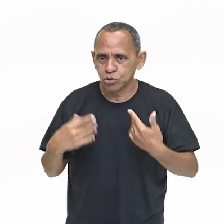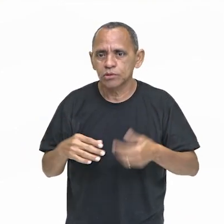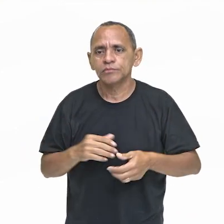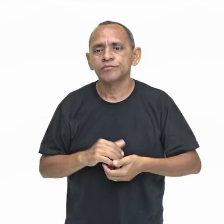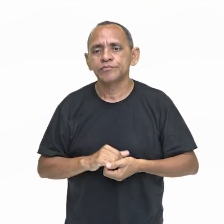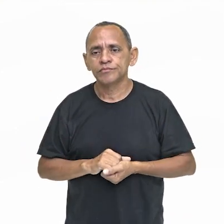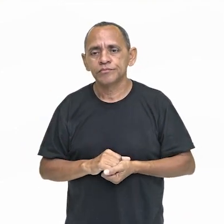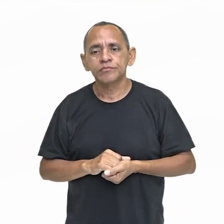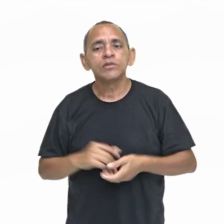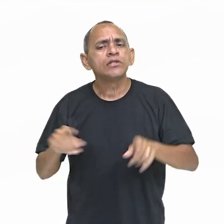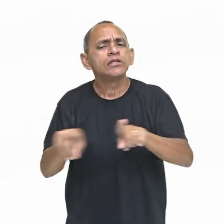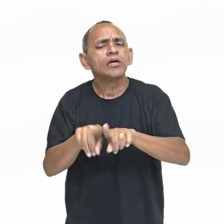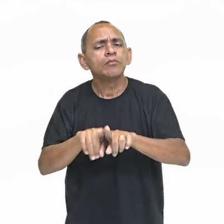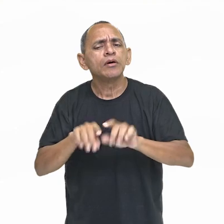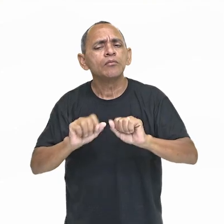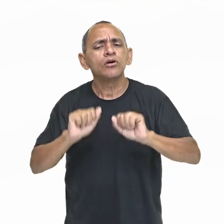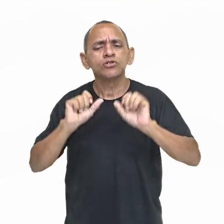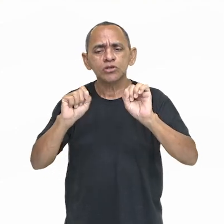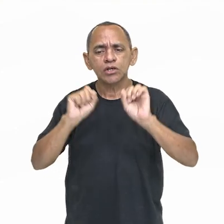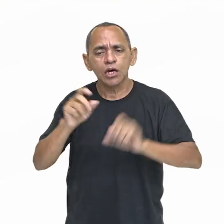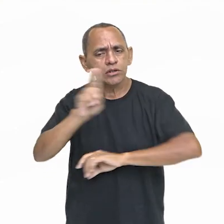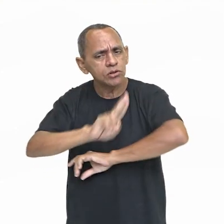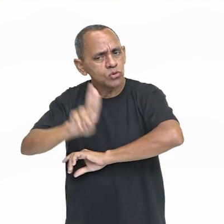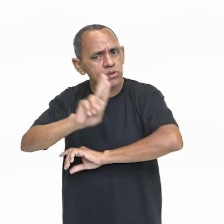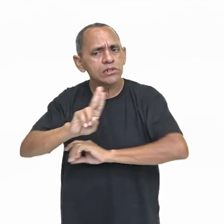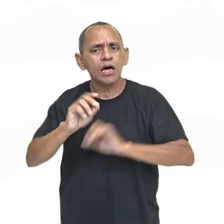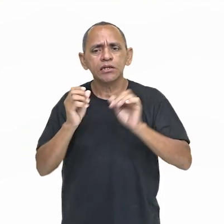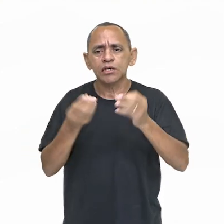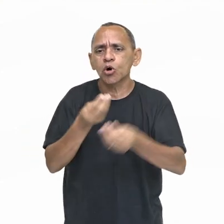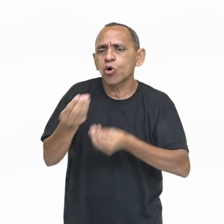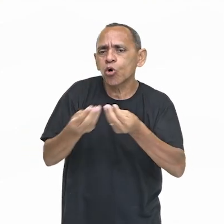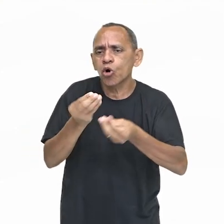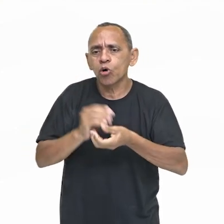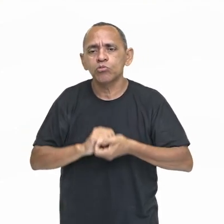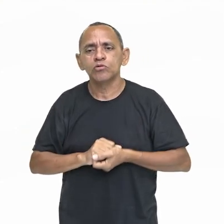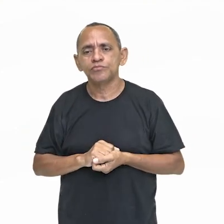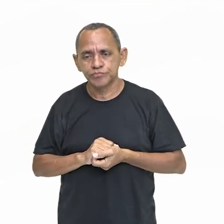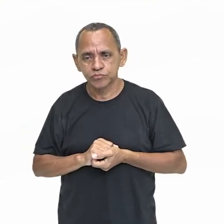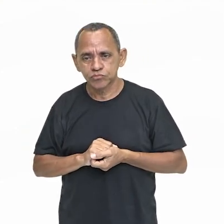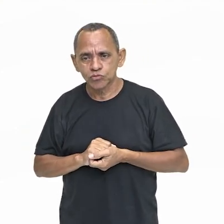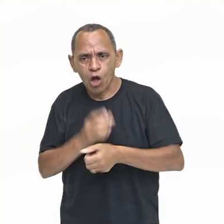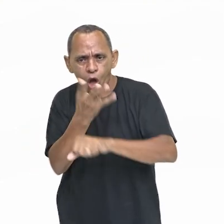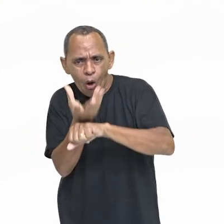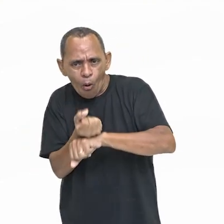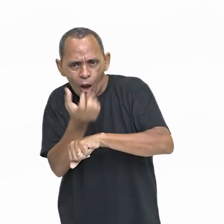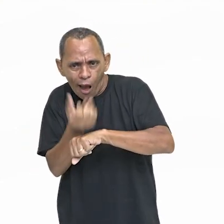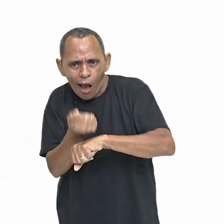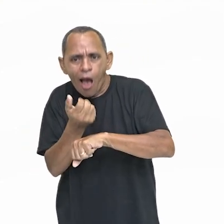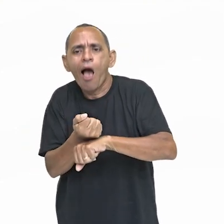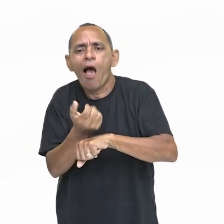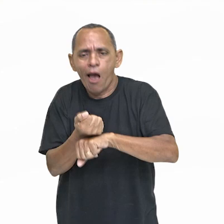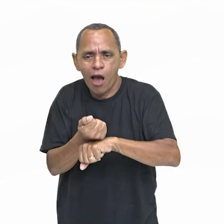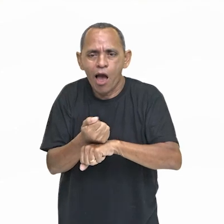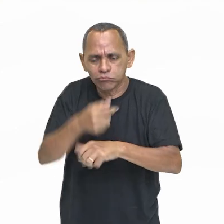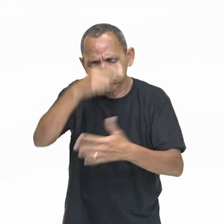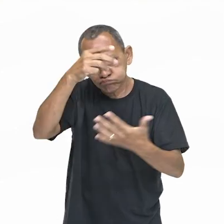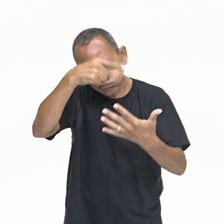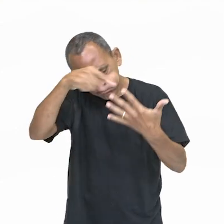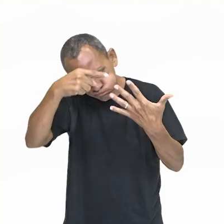Mas ela também pode ser utilizada como fonte alternativa de